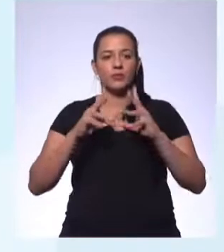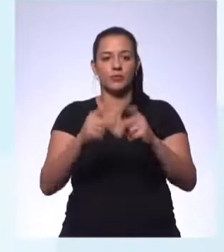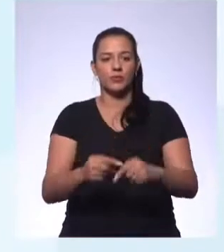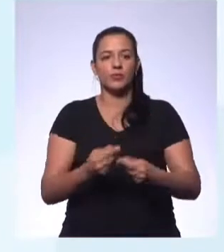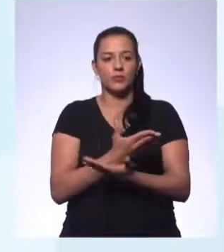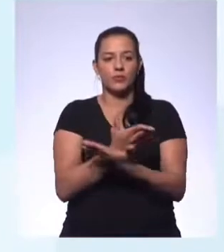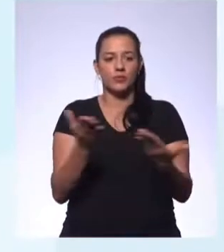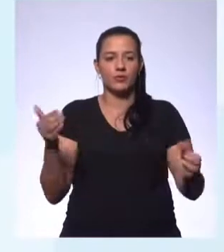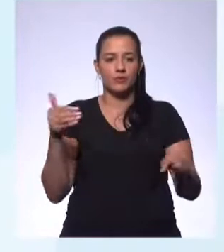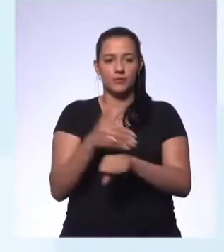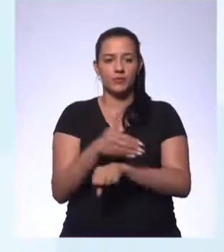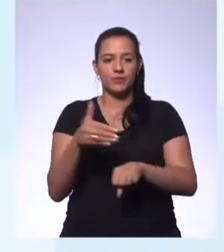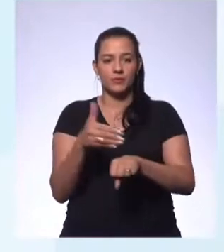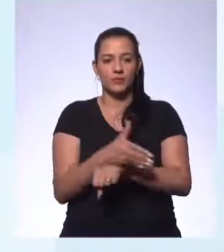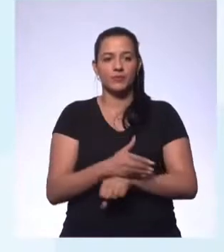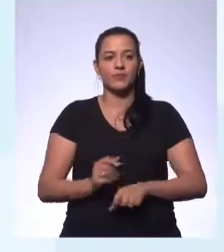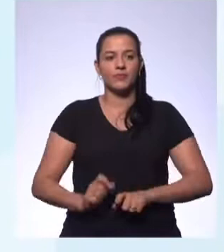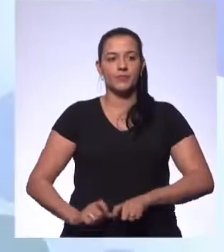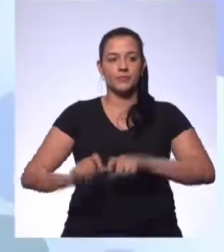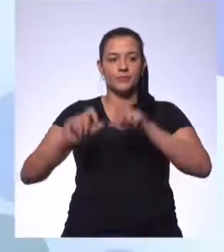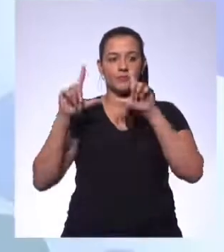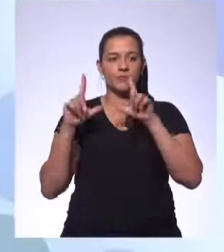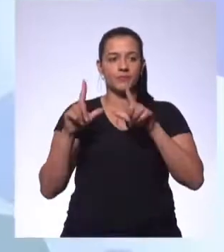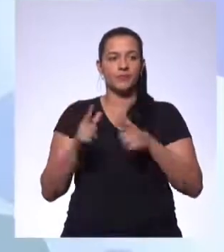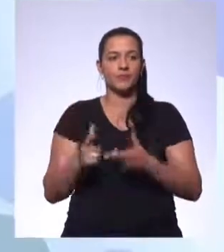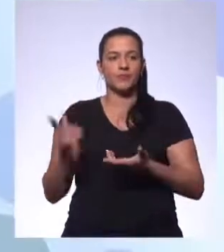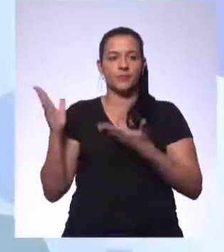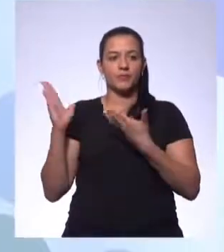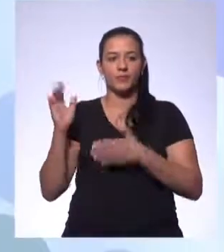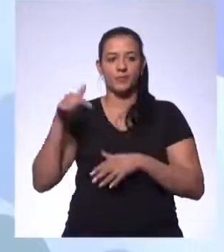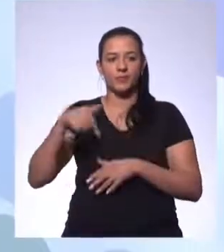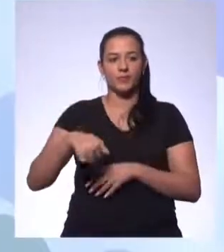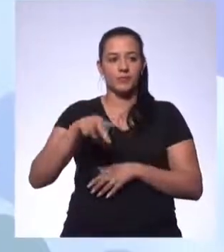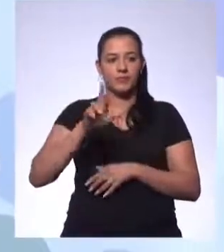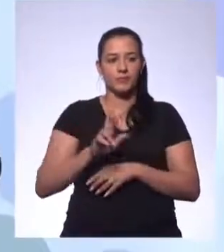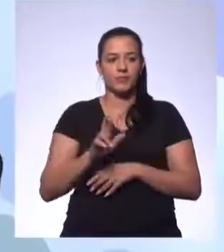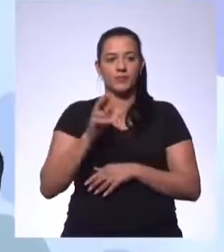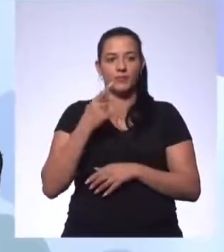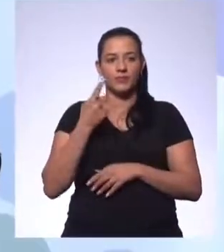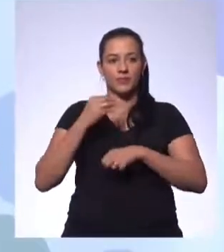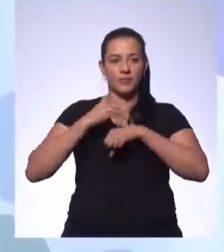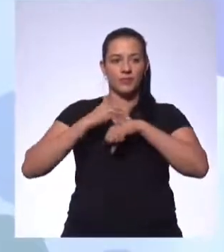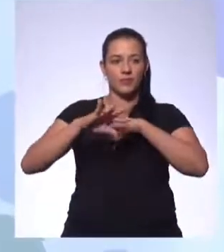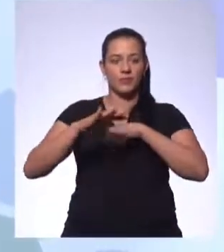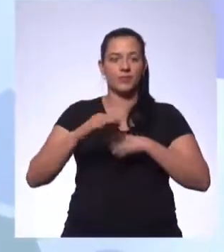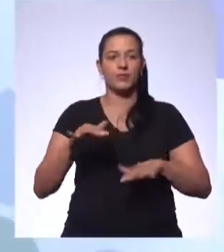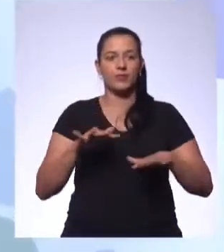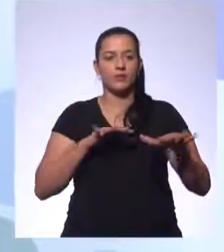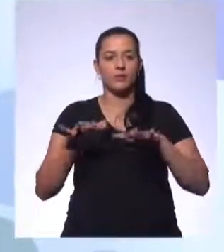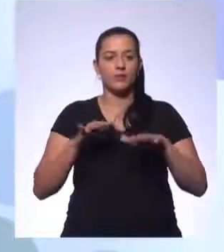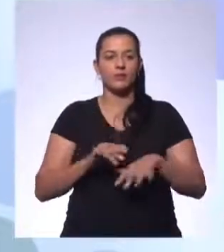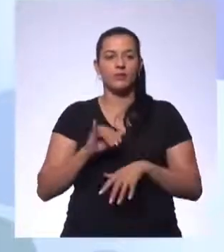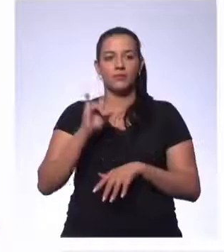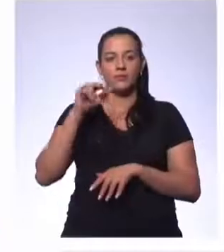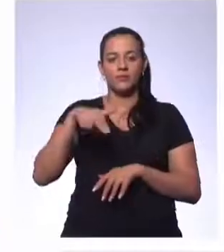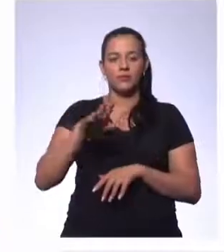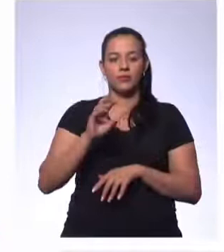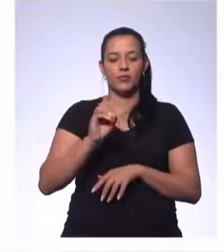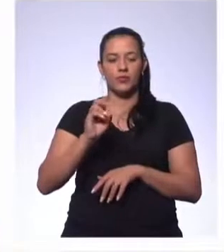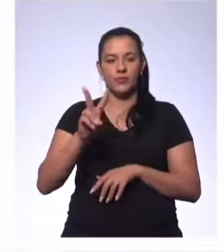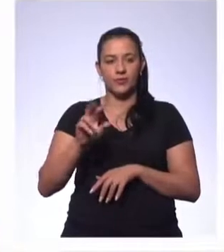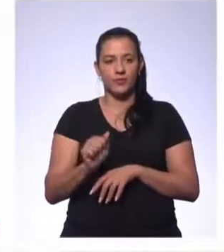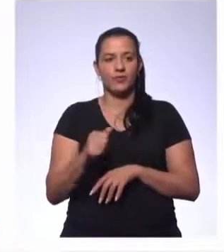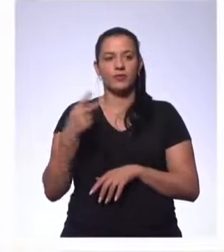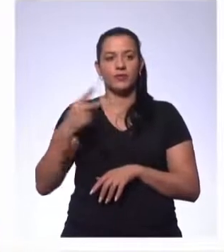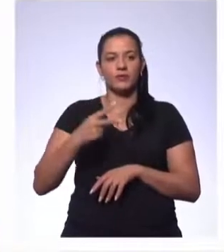pelas participações. Vai aparecer aí na tela para vocês o QR Code, mas antes tem um recadinho, tá? Movimento Inova, tá?